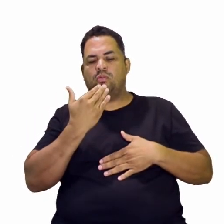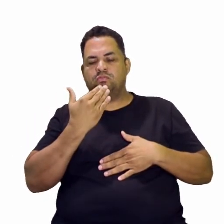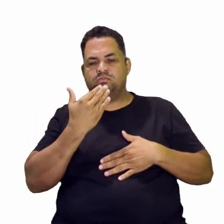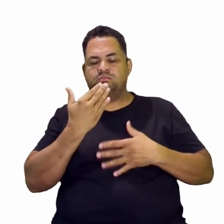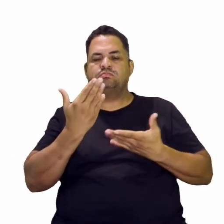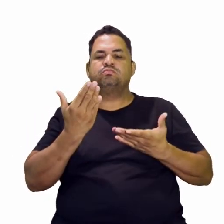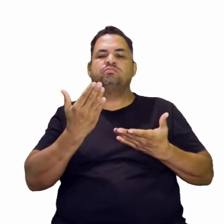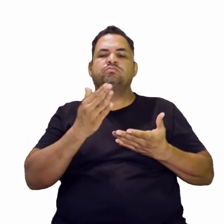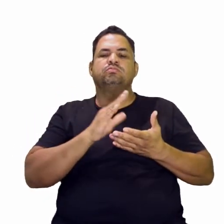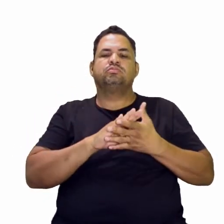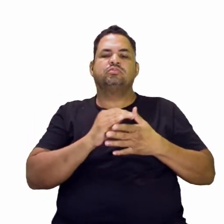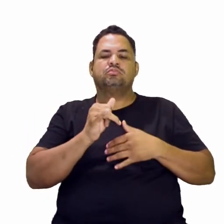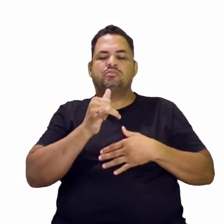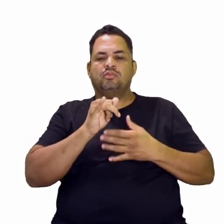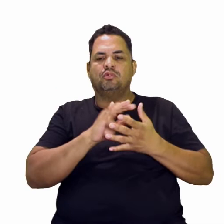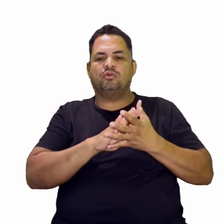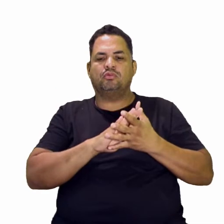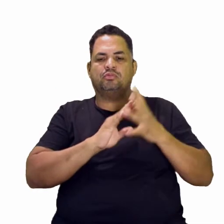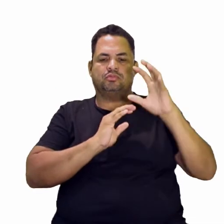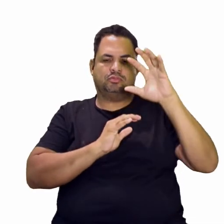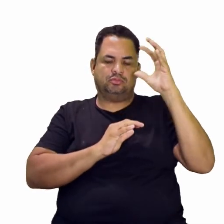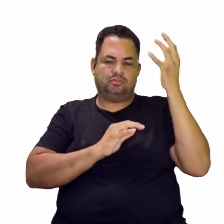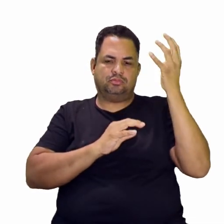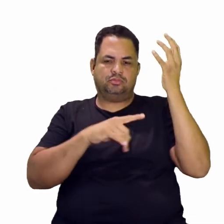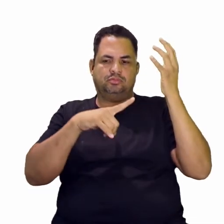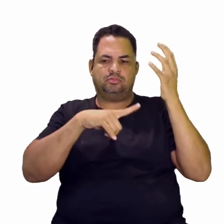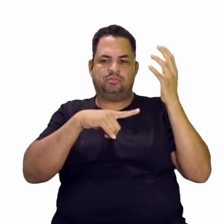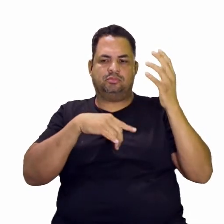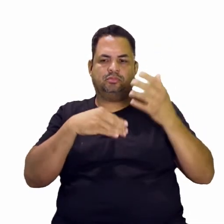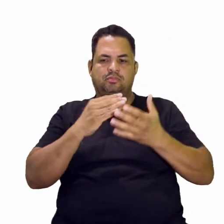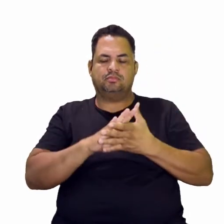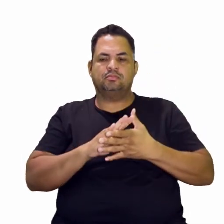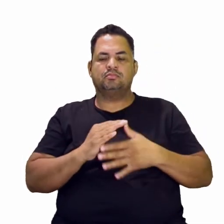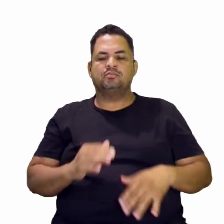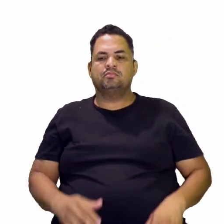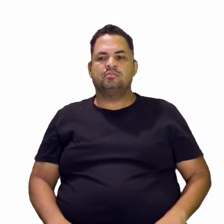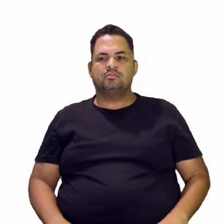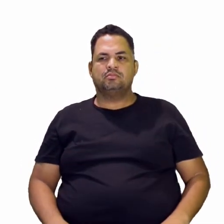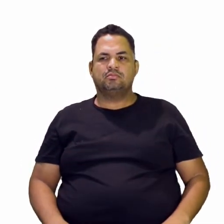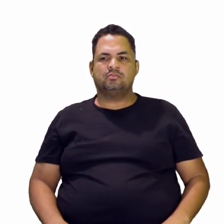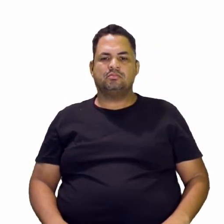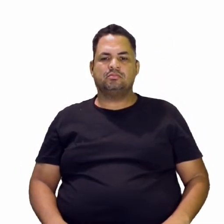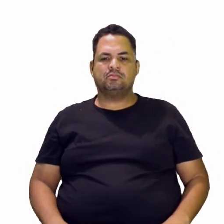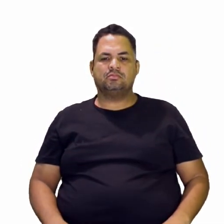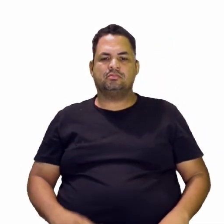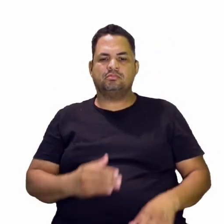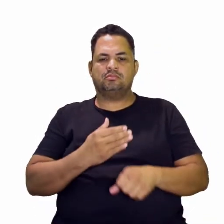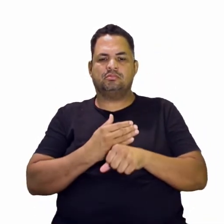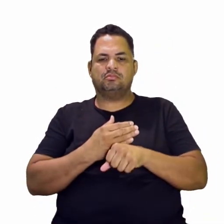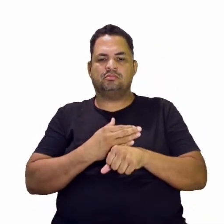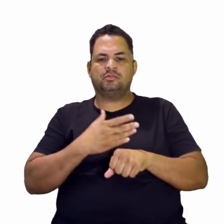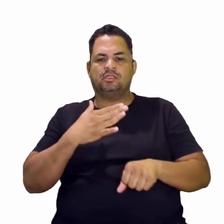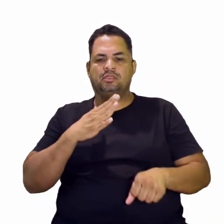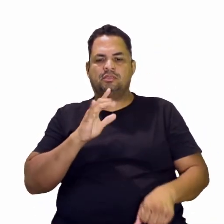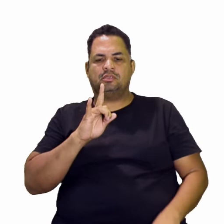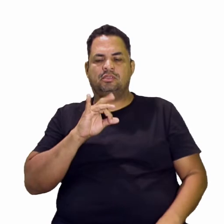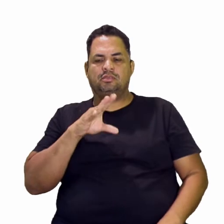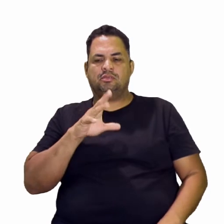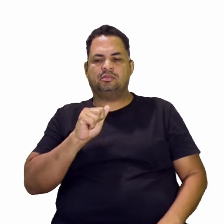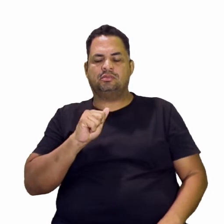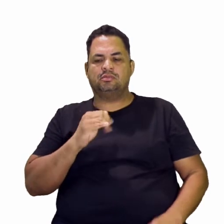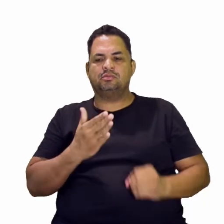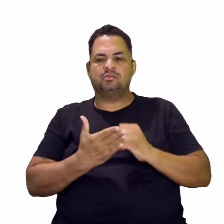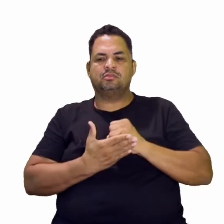com estigmasterol, você vai receber junto o ácido graxo, que é o componente